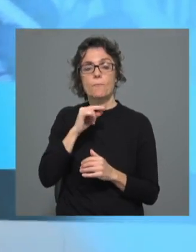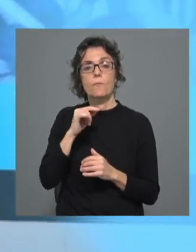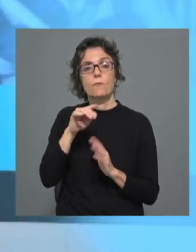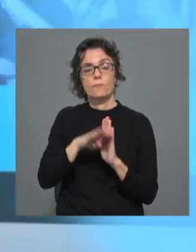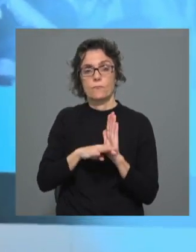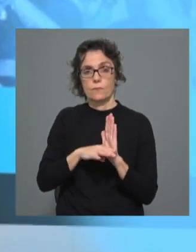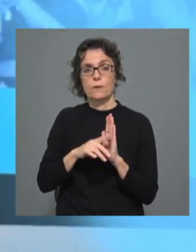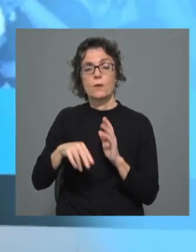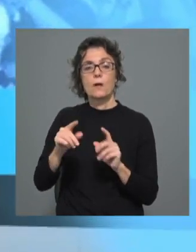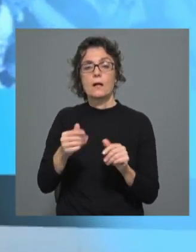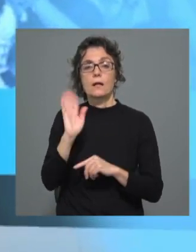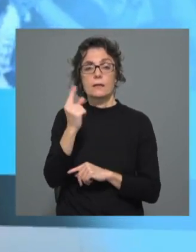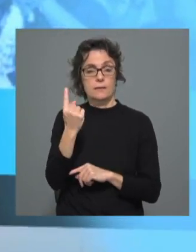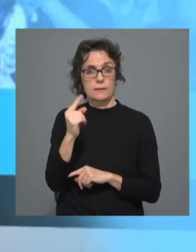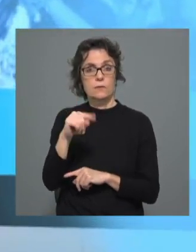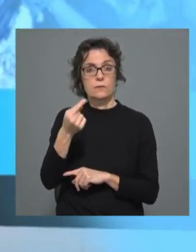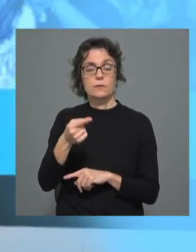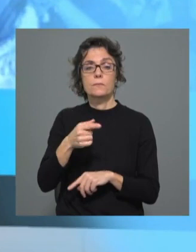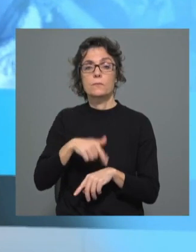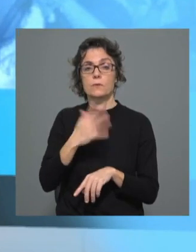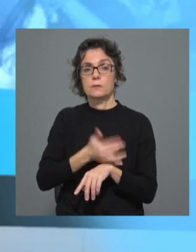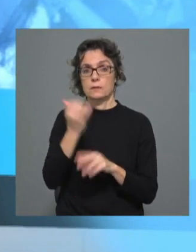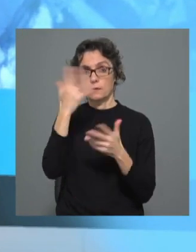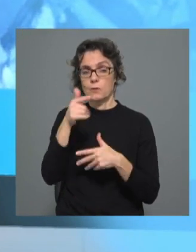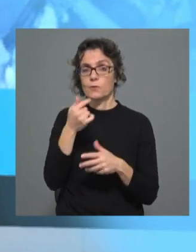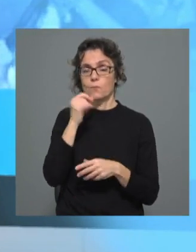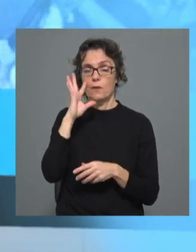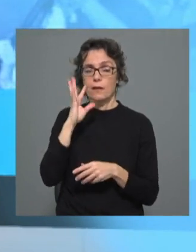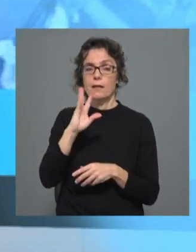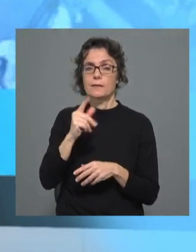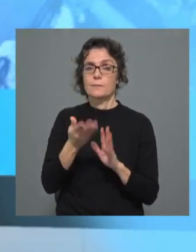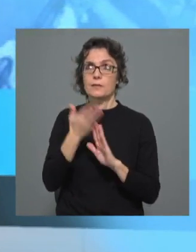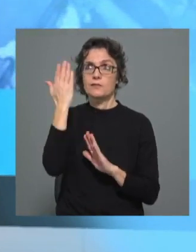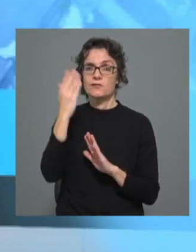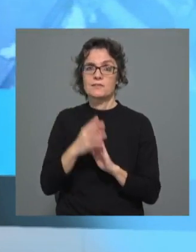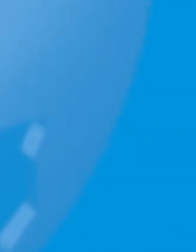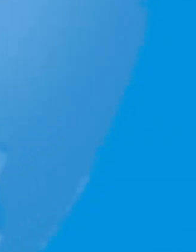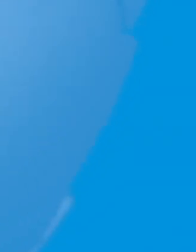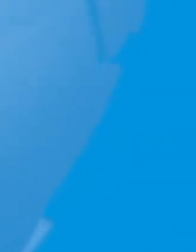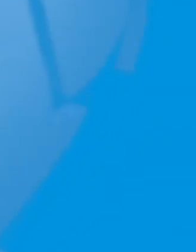partilhamos consigo na Antena 1, pouco depois da meia-noite. Desejo-lhe uma ótima tarde e até amanhã, se os quiser.